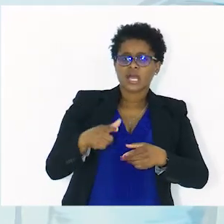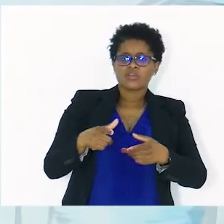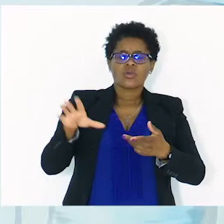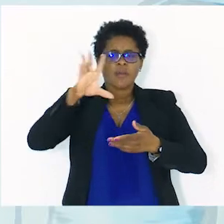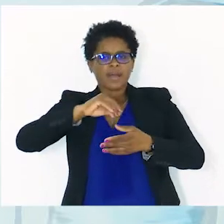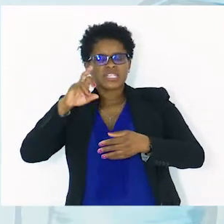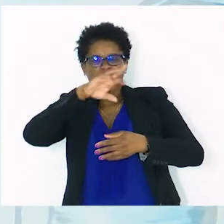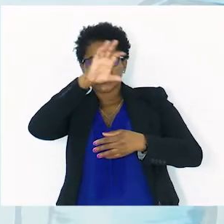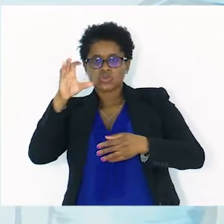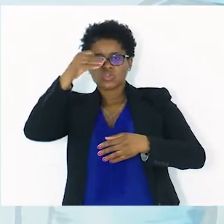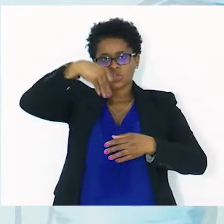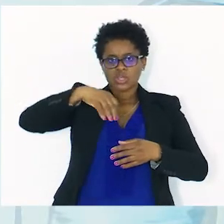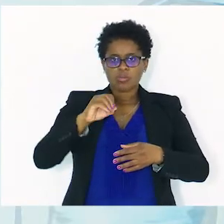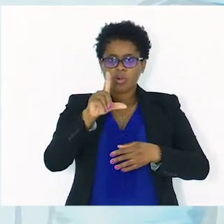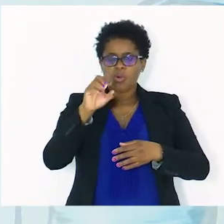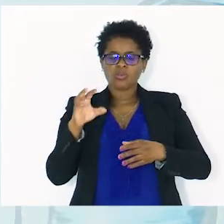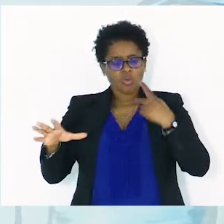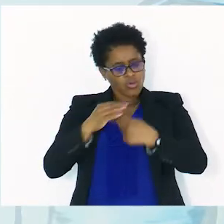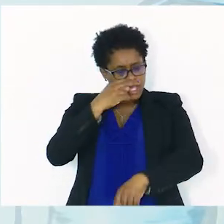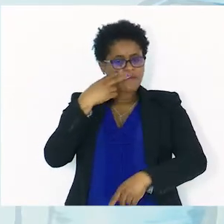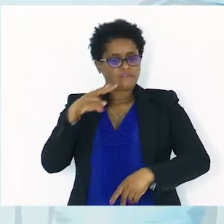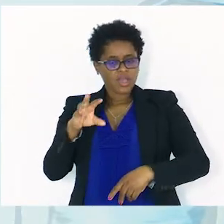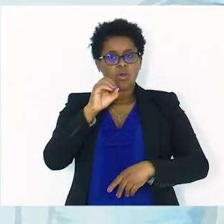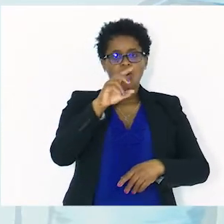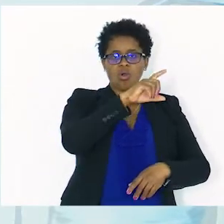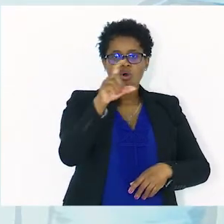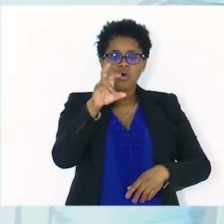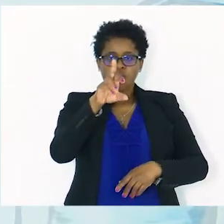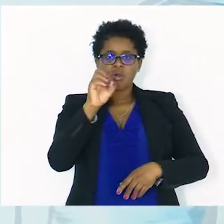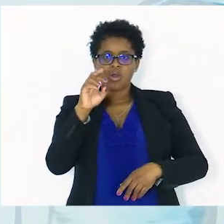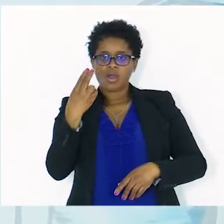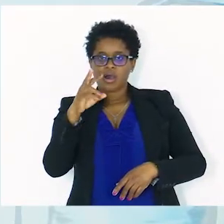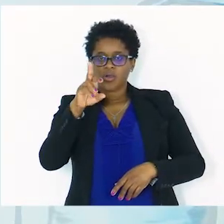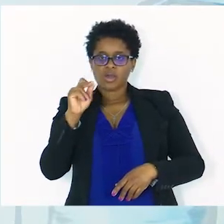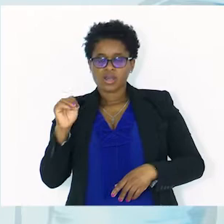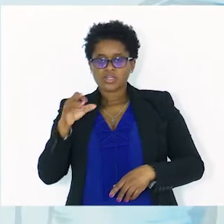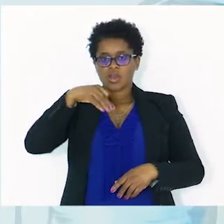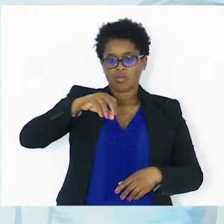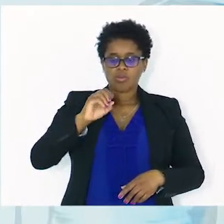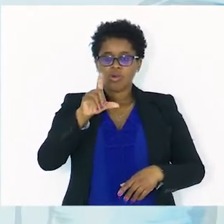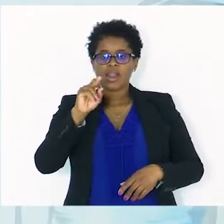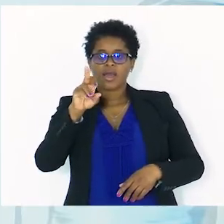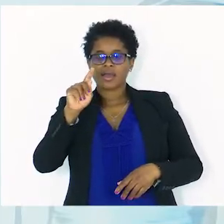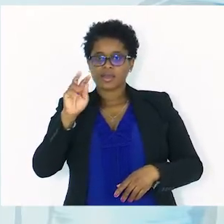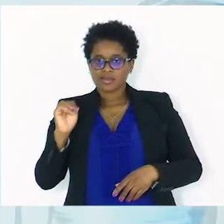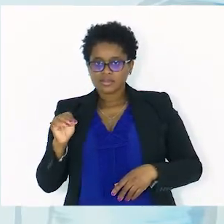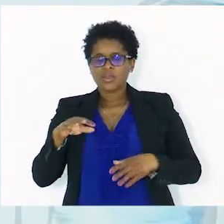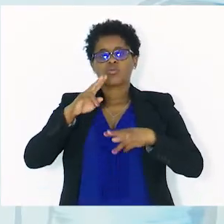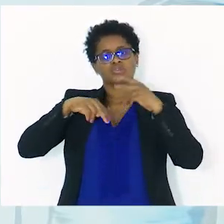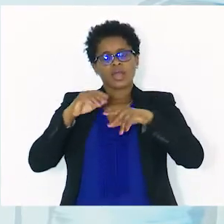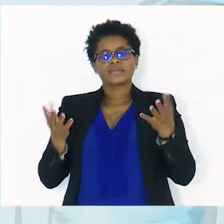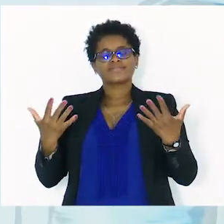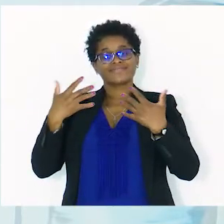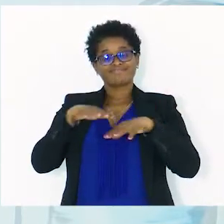na região dos polos, conseguem ver as auroras polares, que são formadas devido à desintegração